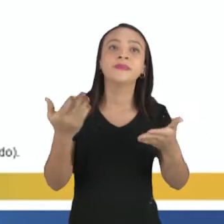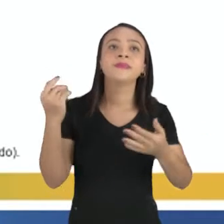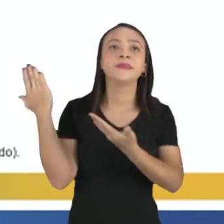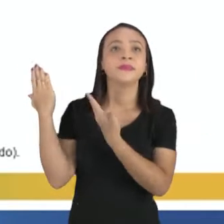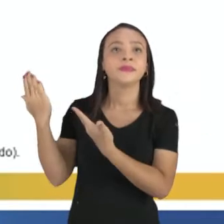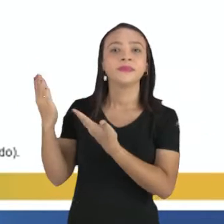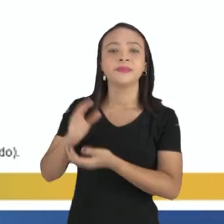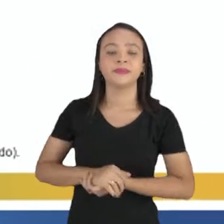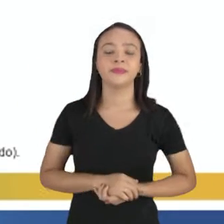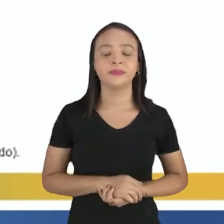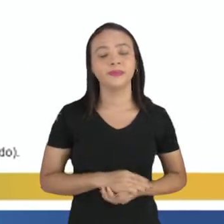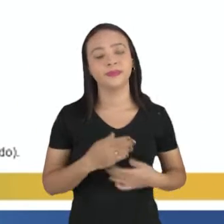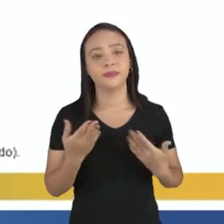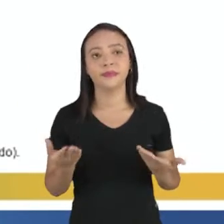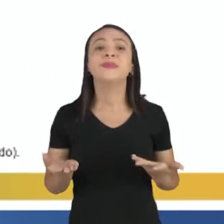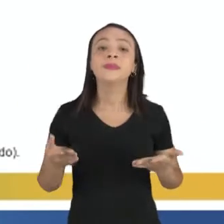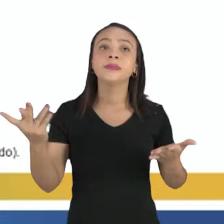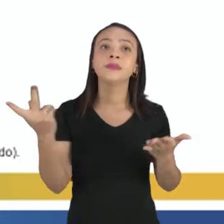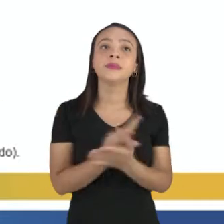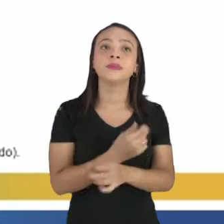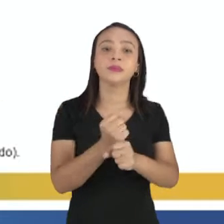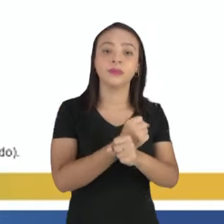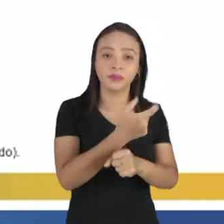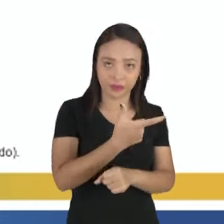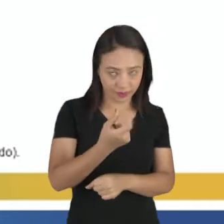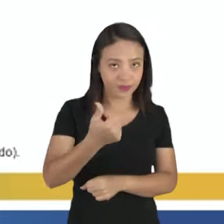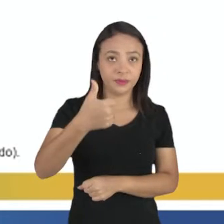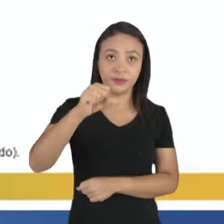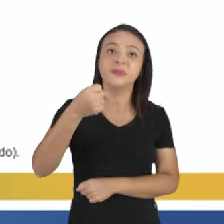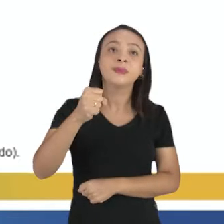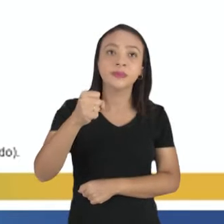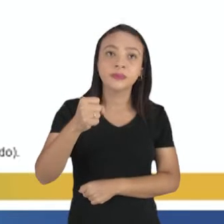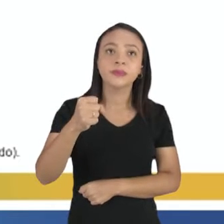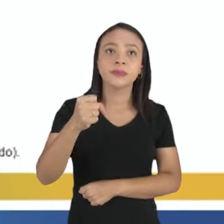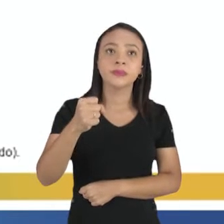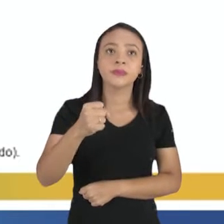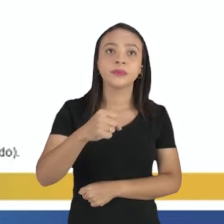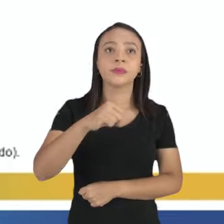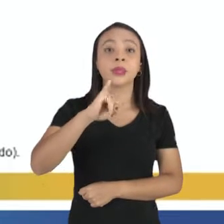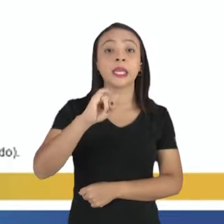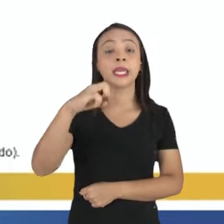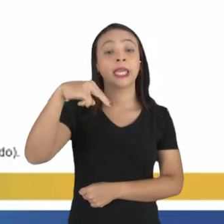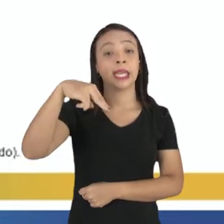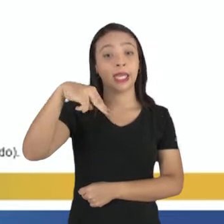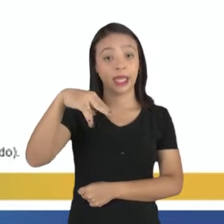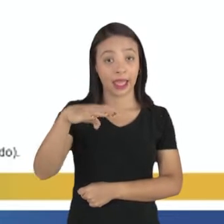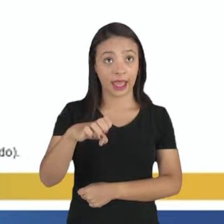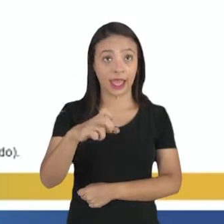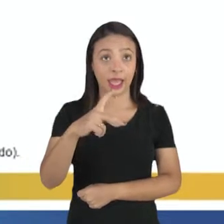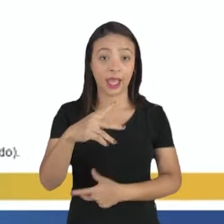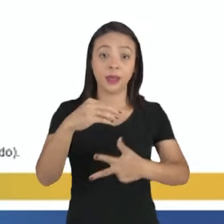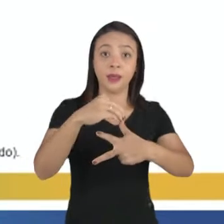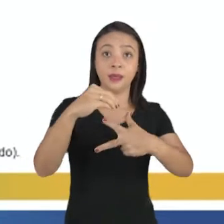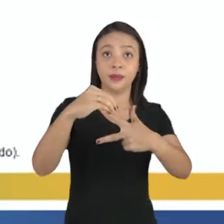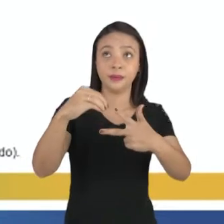questão aqui. Aconteceu em 2018, Banco INEP, Enem, Exame Nacional do Ensino Médio. Vamos